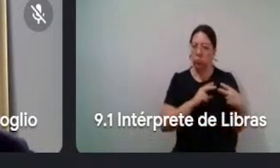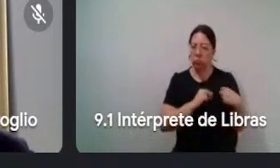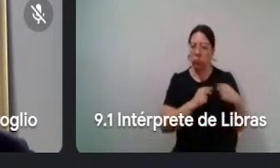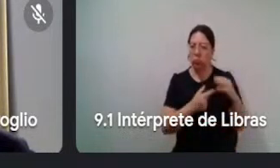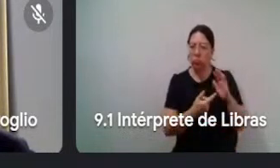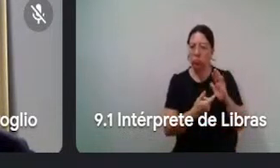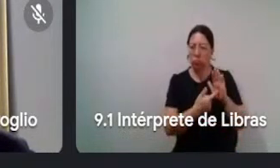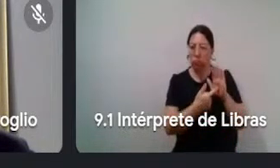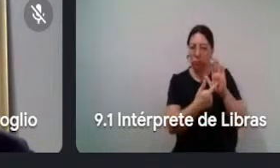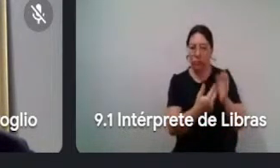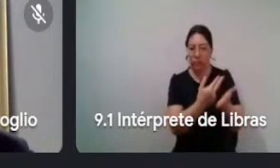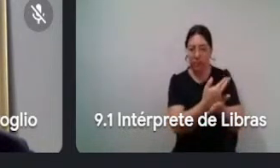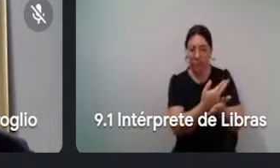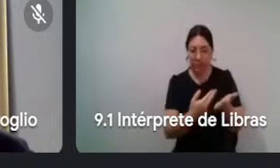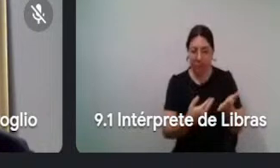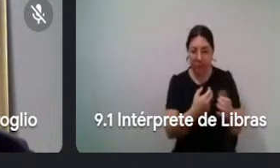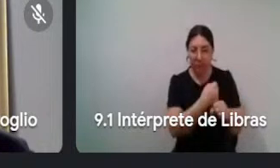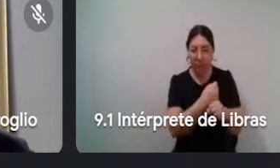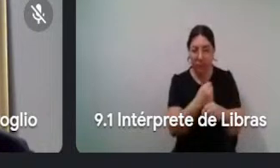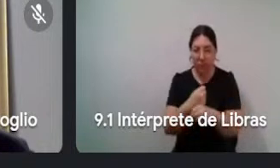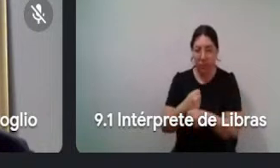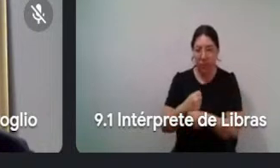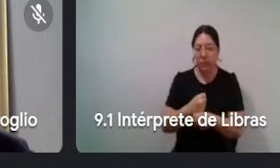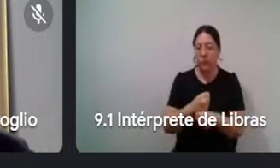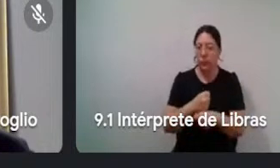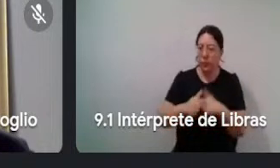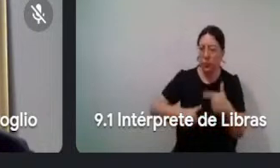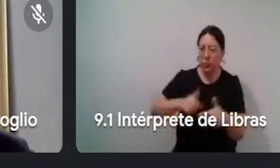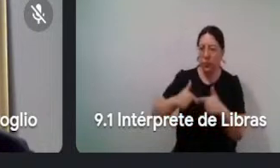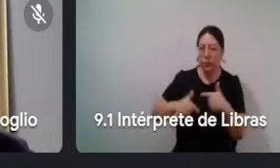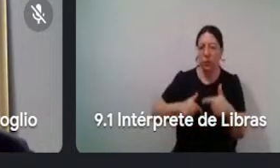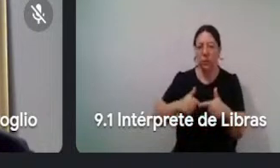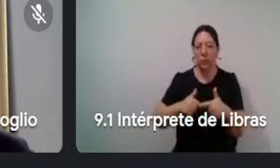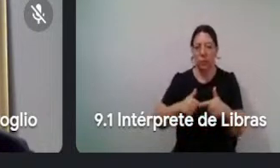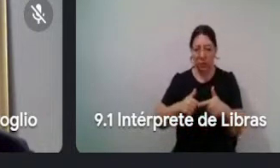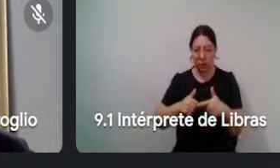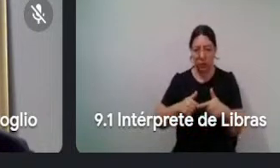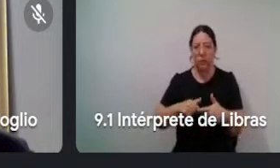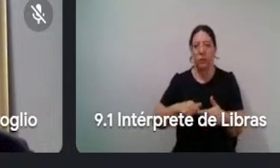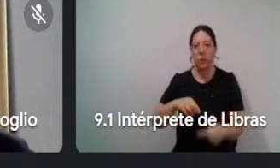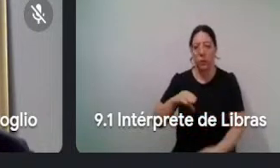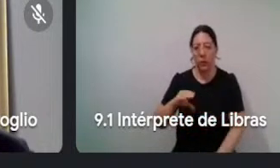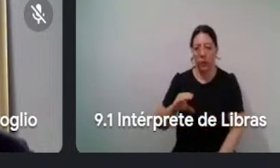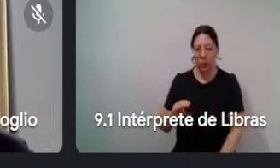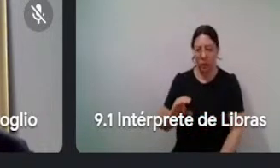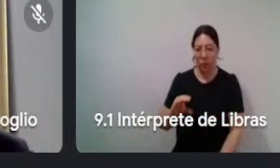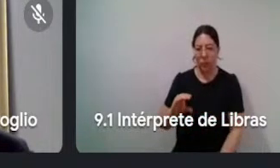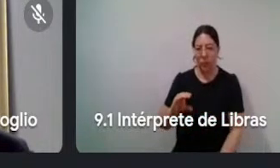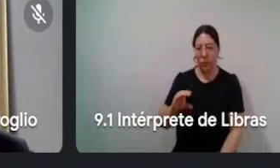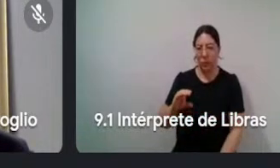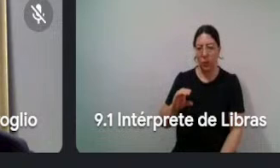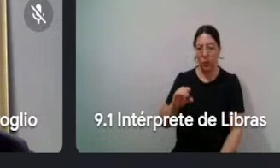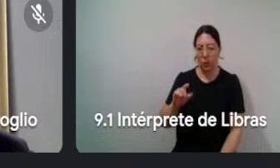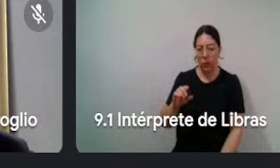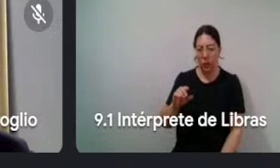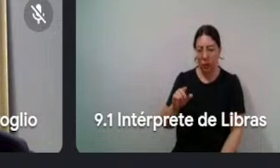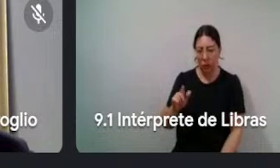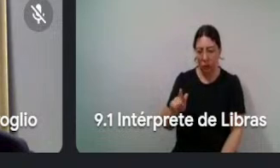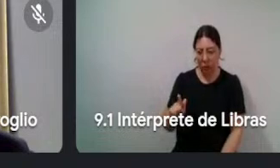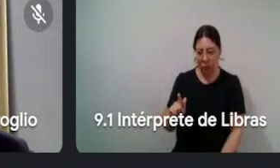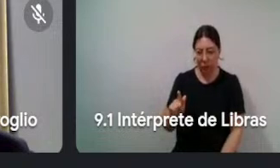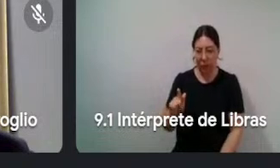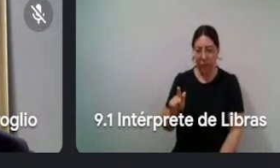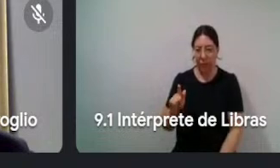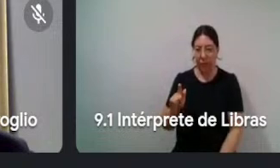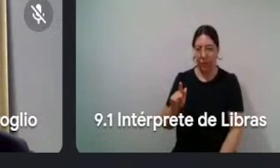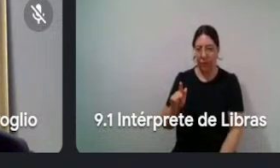de atividades da Corregedoria Regional Eleitoral, conforme determina o artigo 25, inciso 19 do nosso regimento